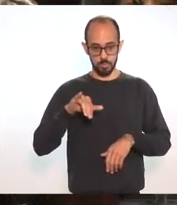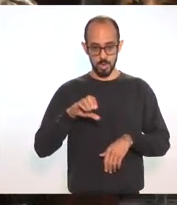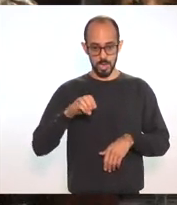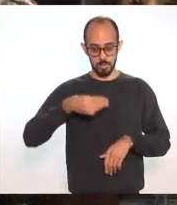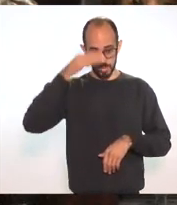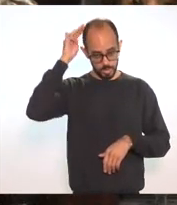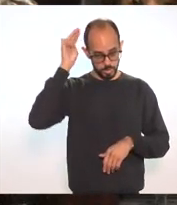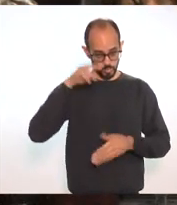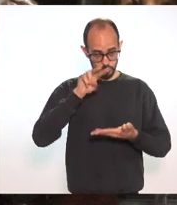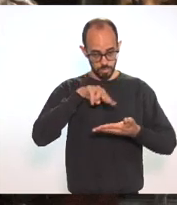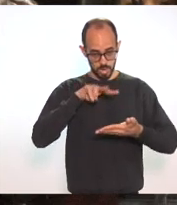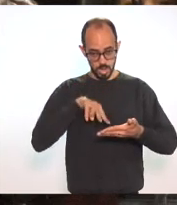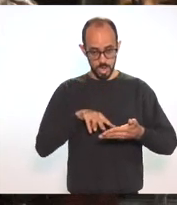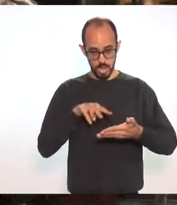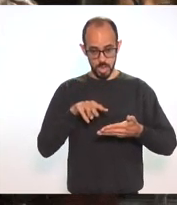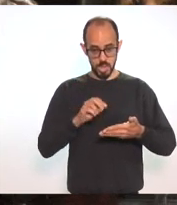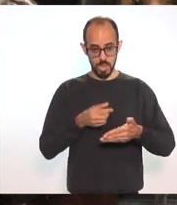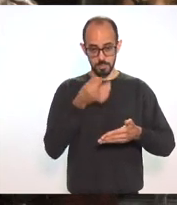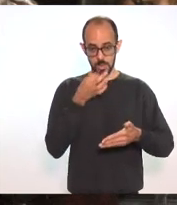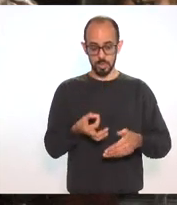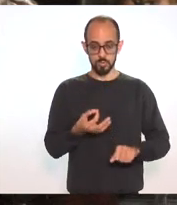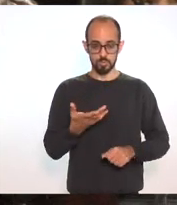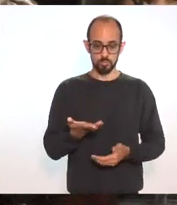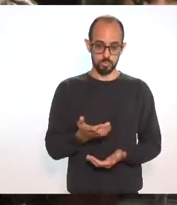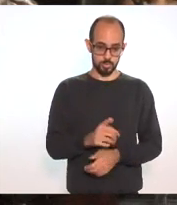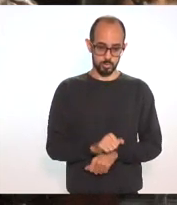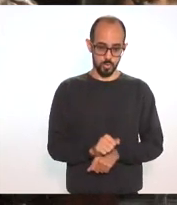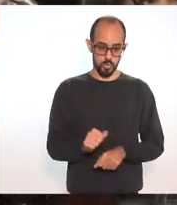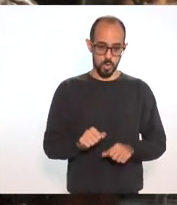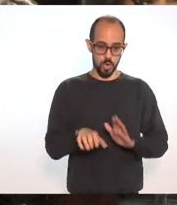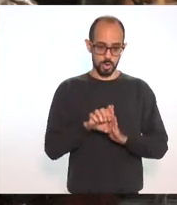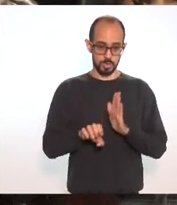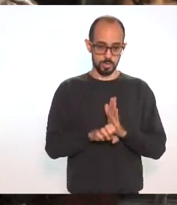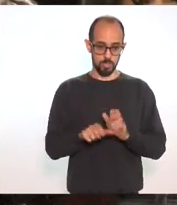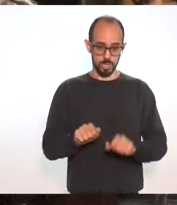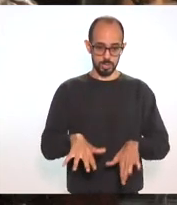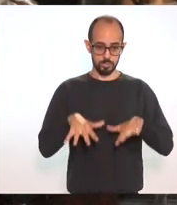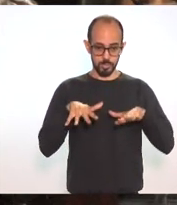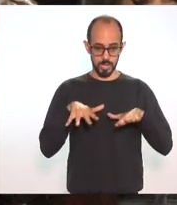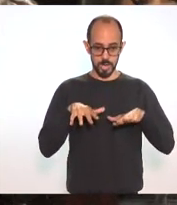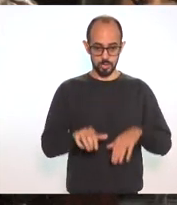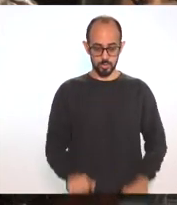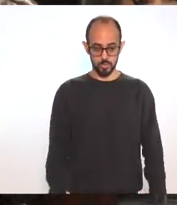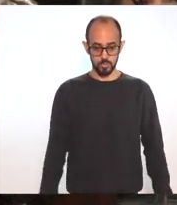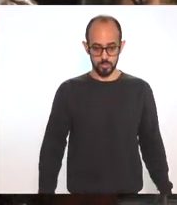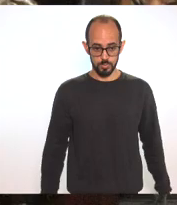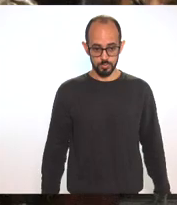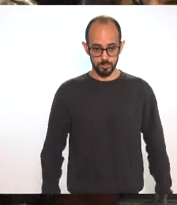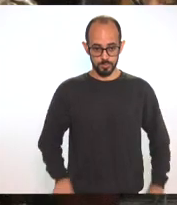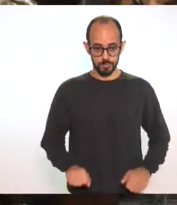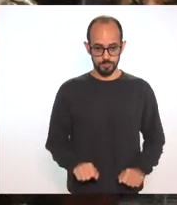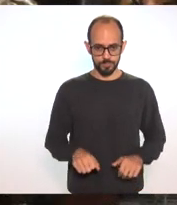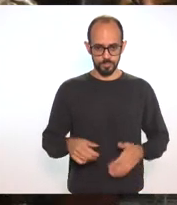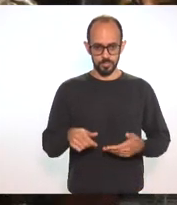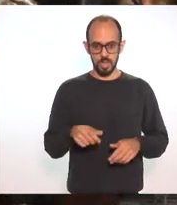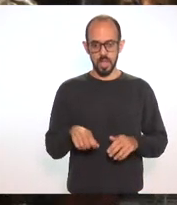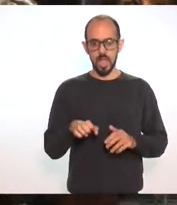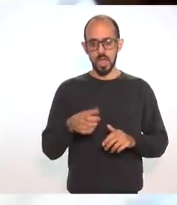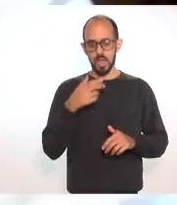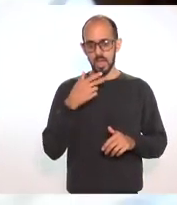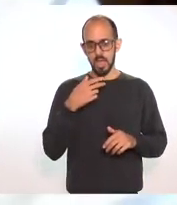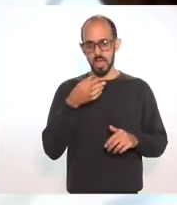leitura para dar o parecer às emendas de plenário. O presidente, parecer é favorável à